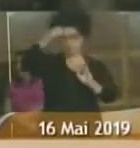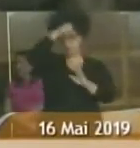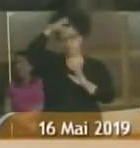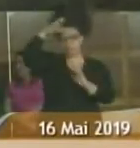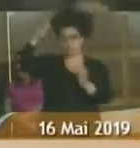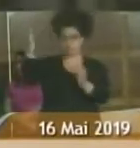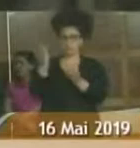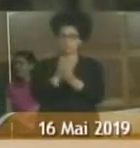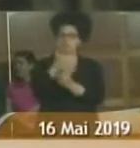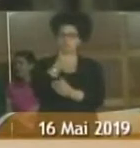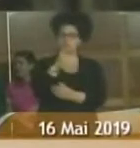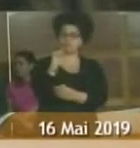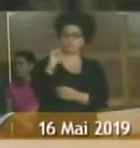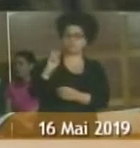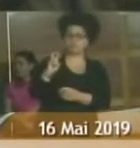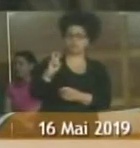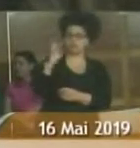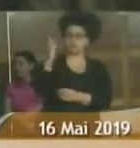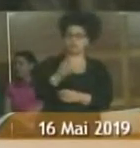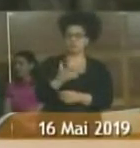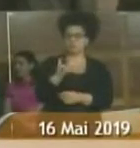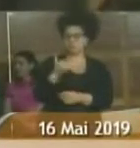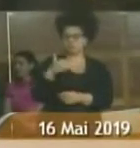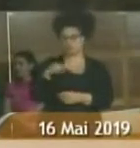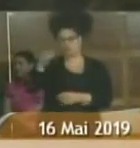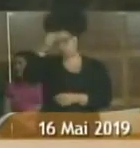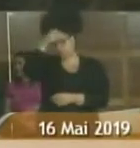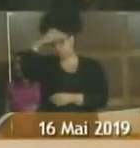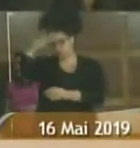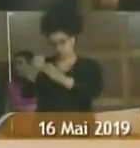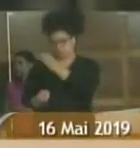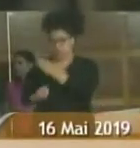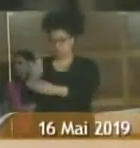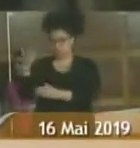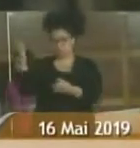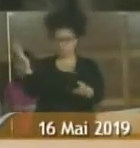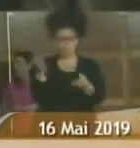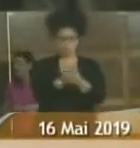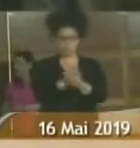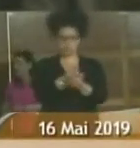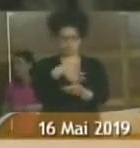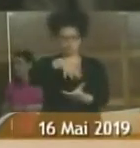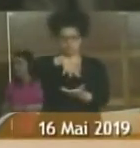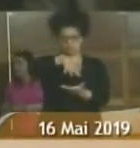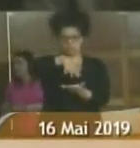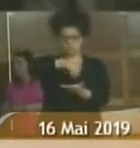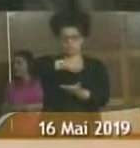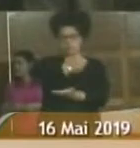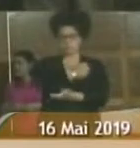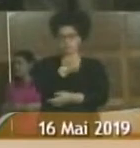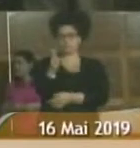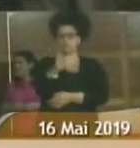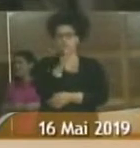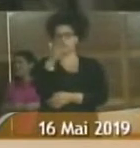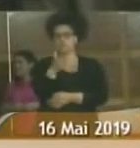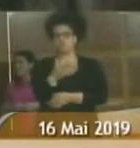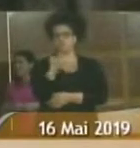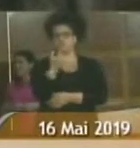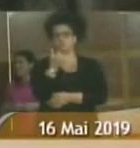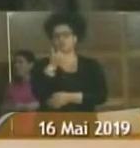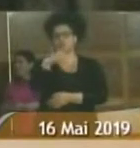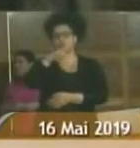número 185/2019, de autoria do prefeito municipal, encaminhando em apenso cópia do memorando número